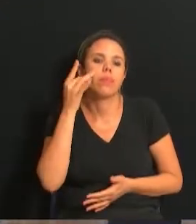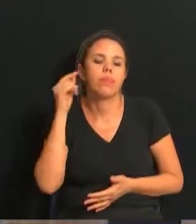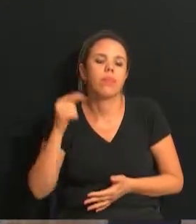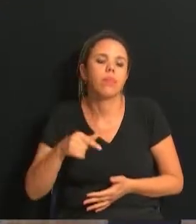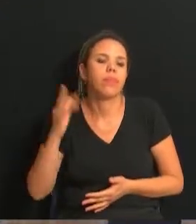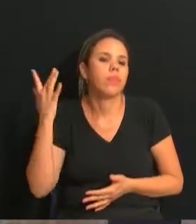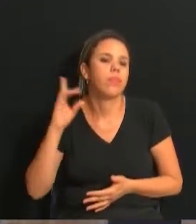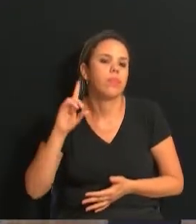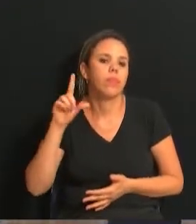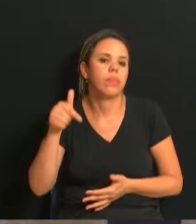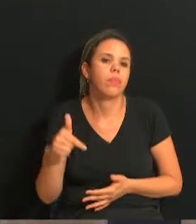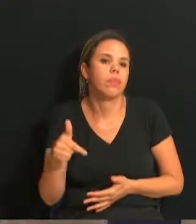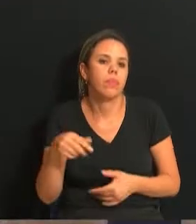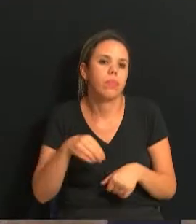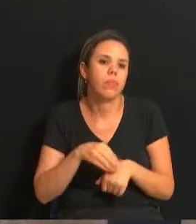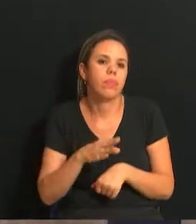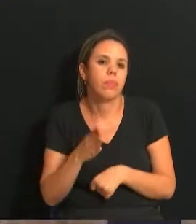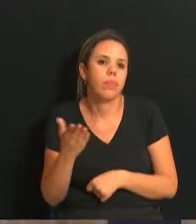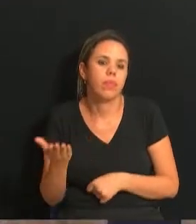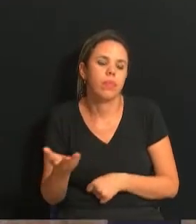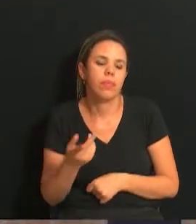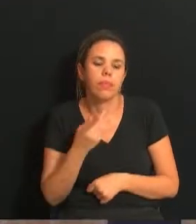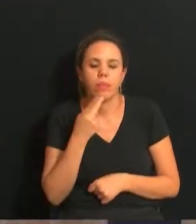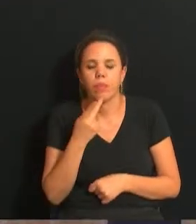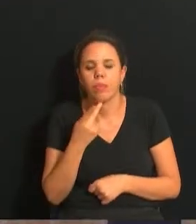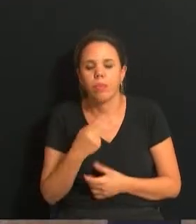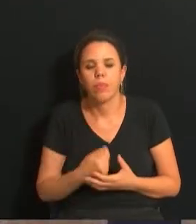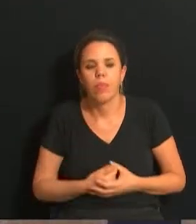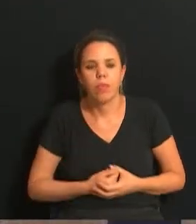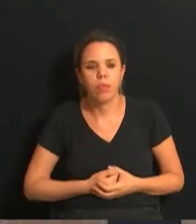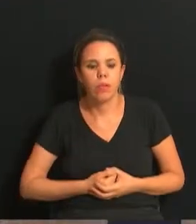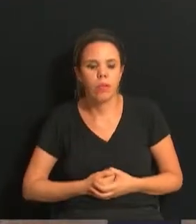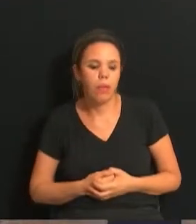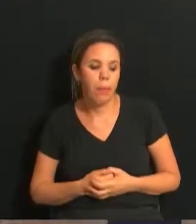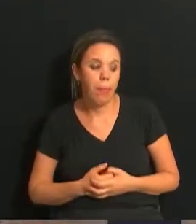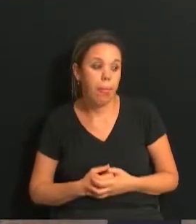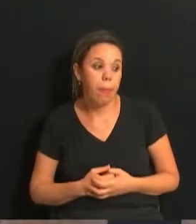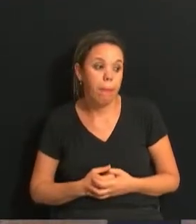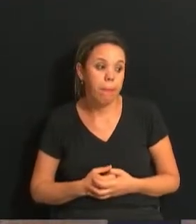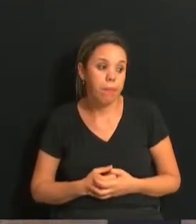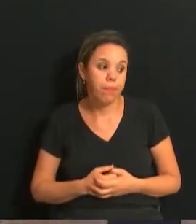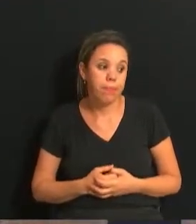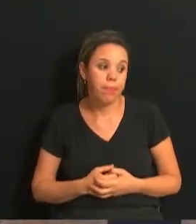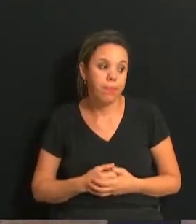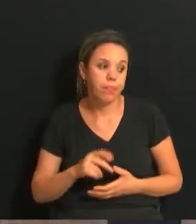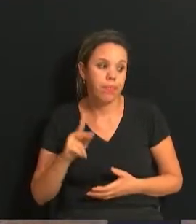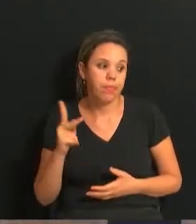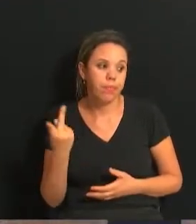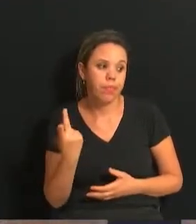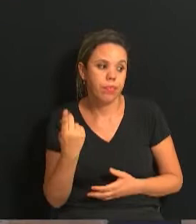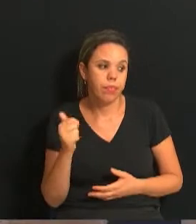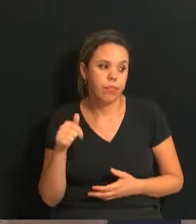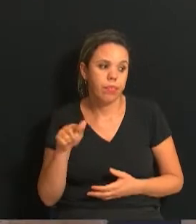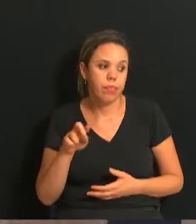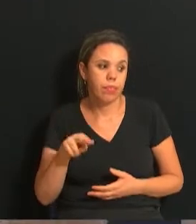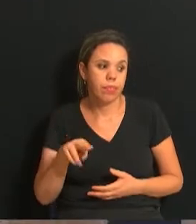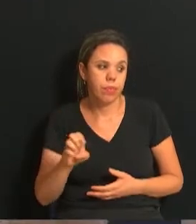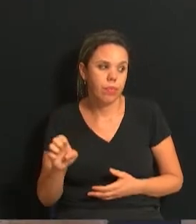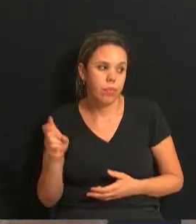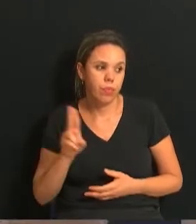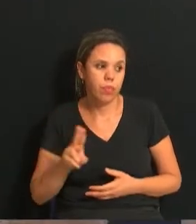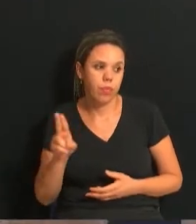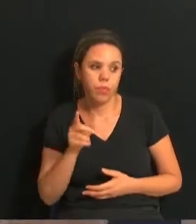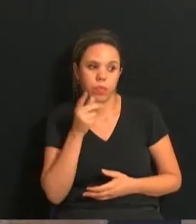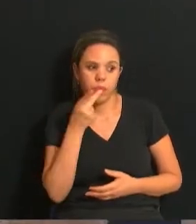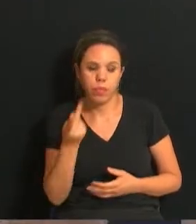depois vou passar a fala também para a vereadora Guida e para o Henrique, caso queira usar a